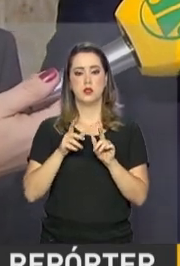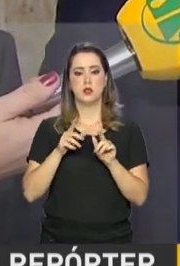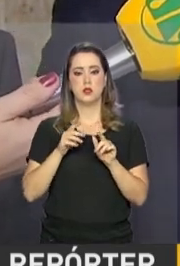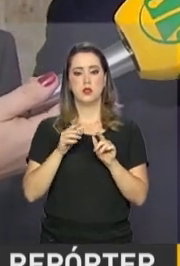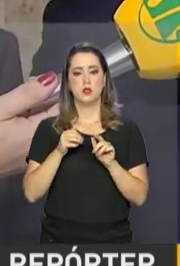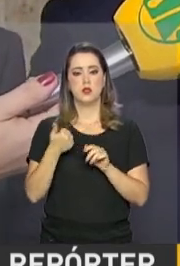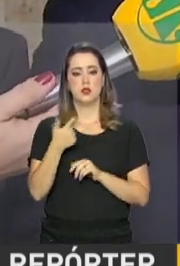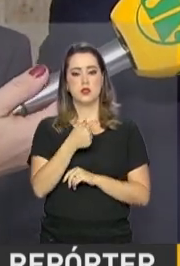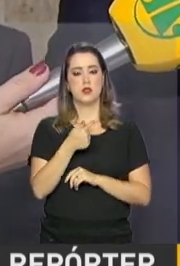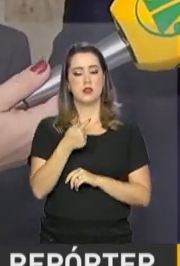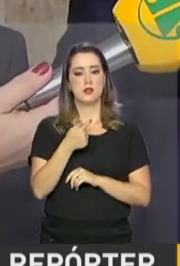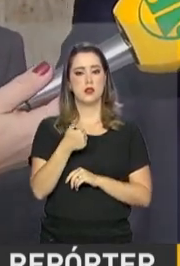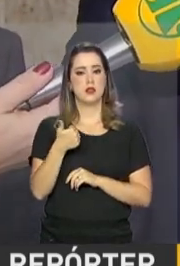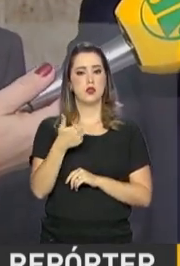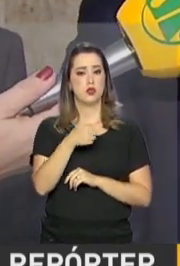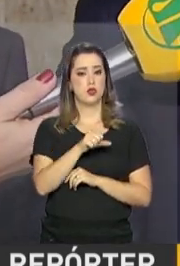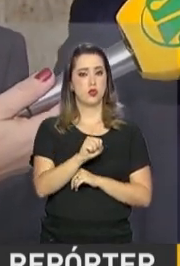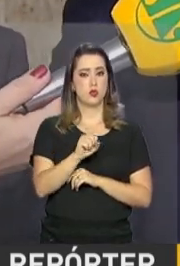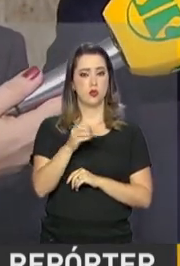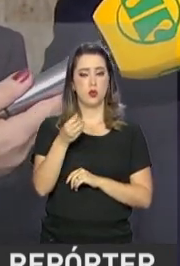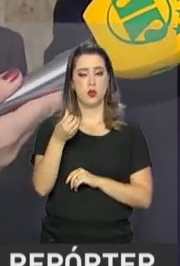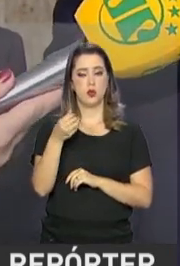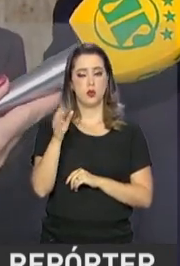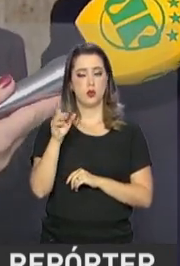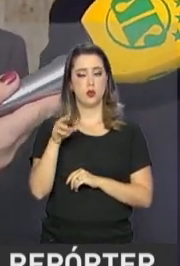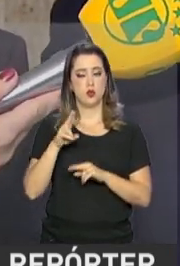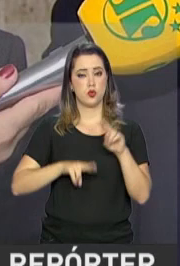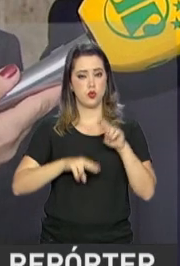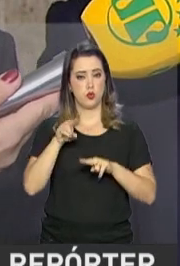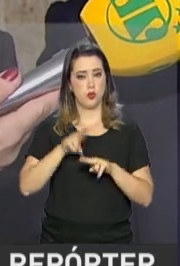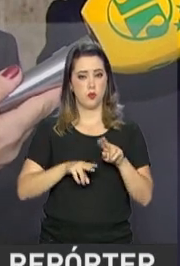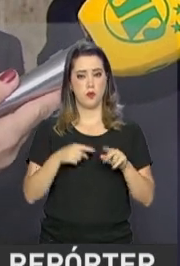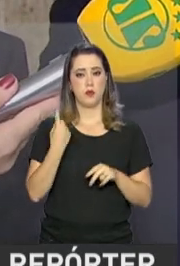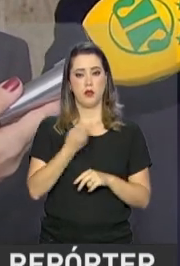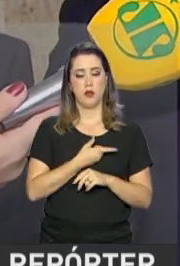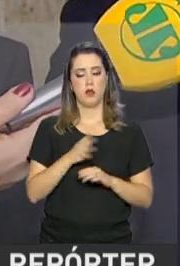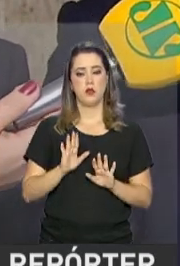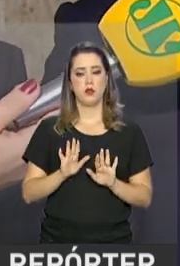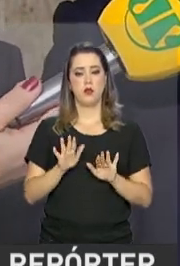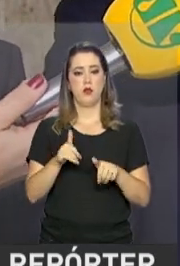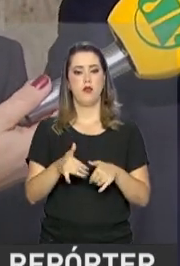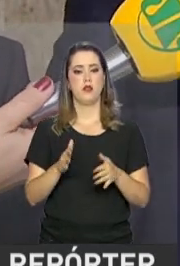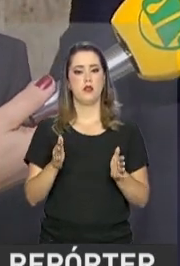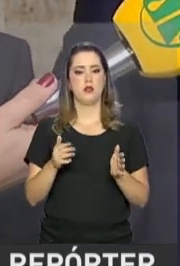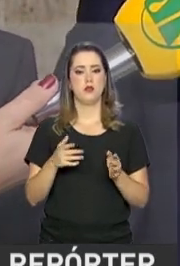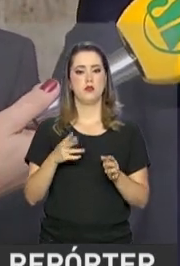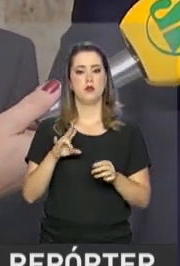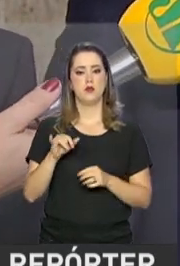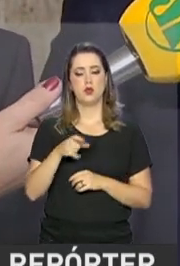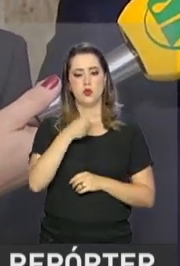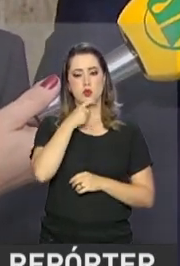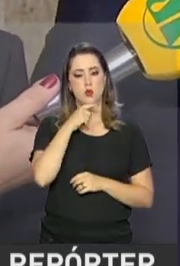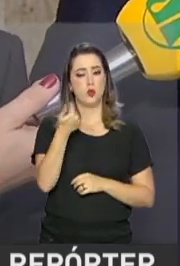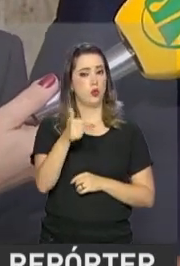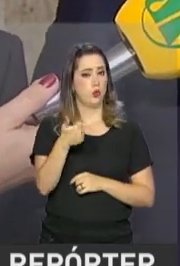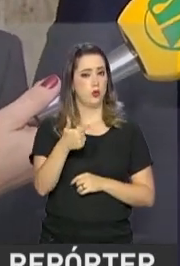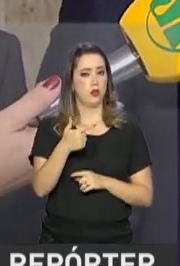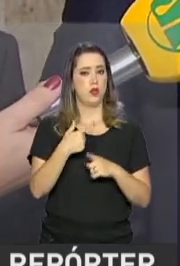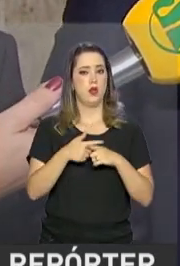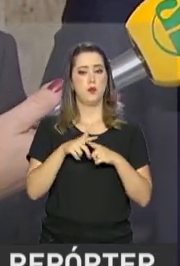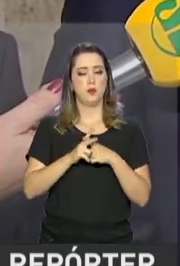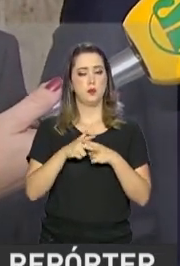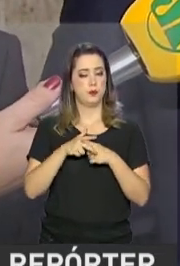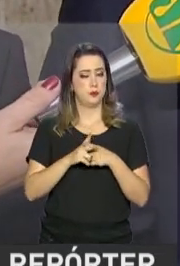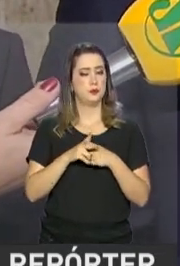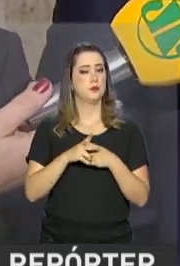e 17 18 partidos 86 de forma que nós interromperem interromperemos isso durante o mês de julho justamente para fazer os ajustes